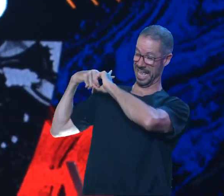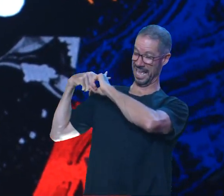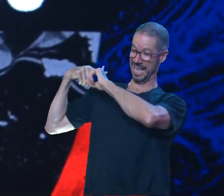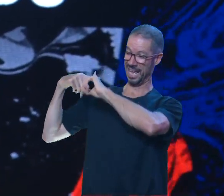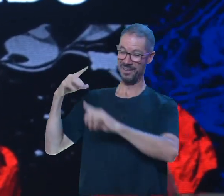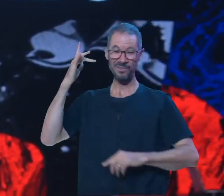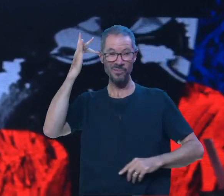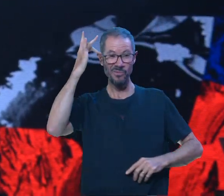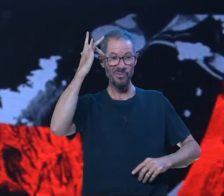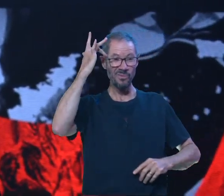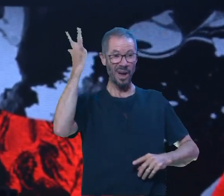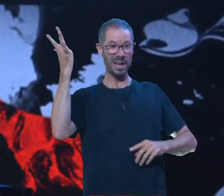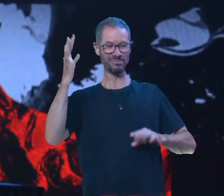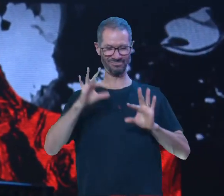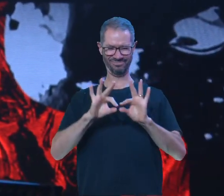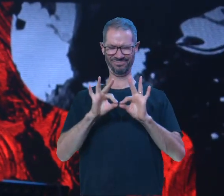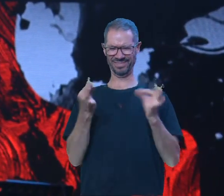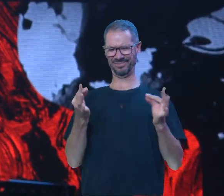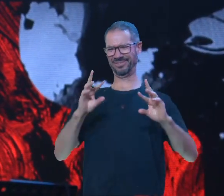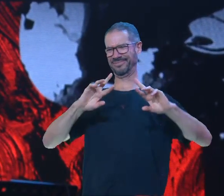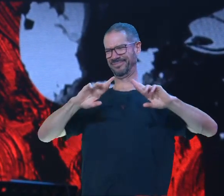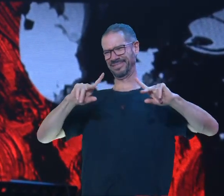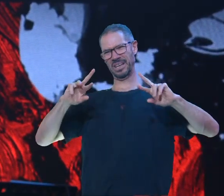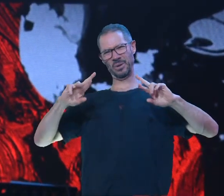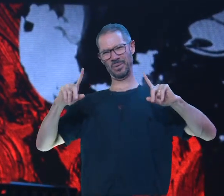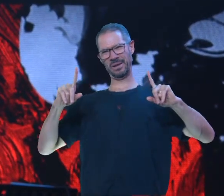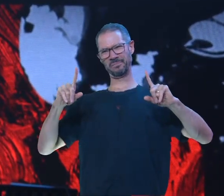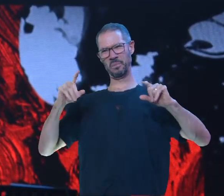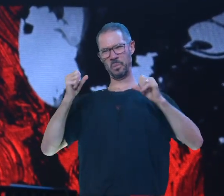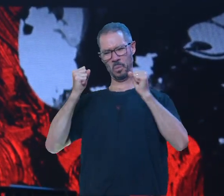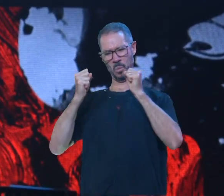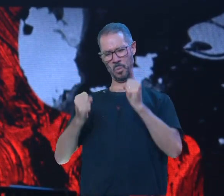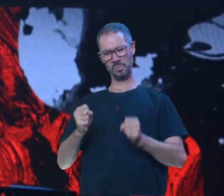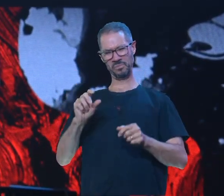tão fácil ou tão simples assim que nós podemos fazer.